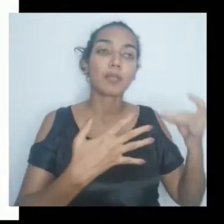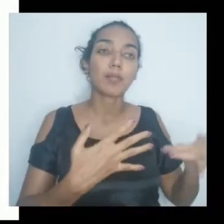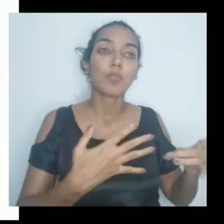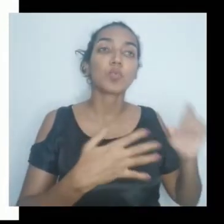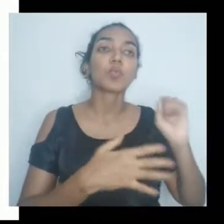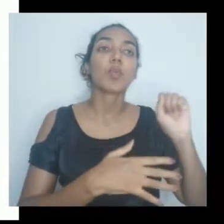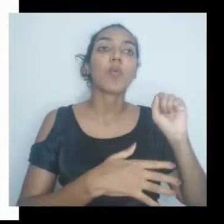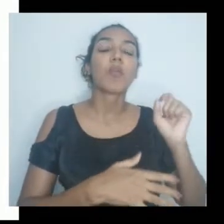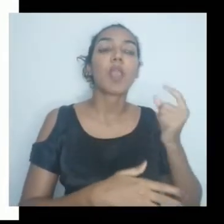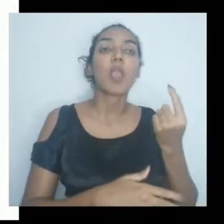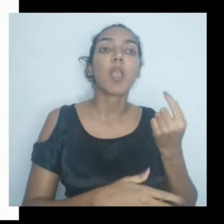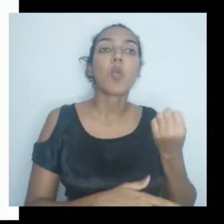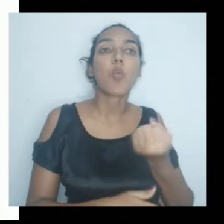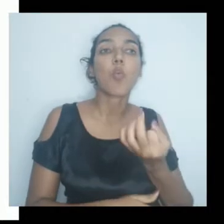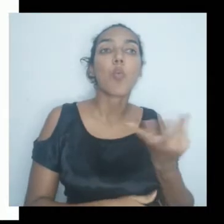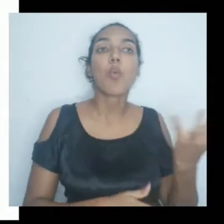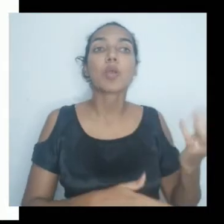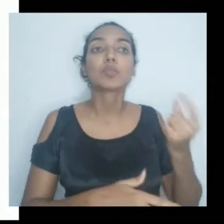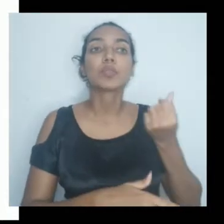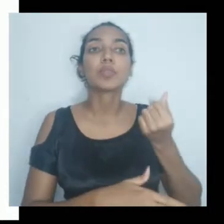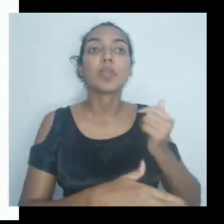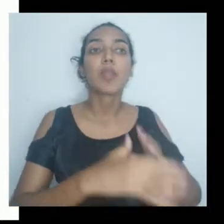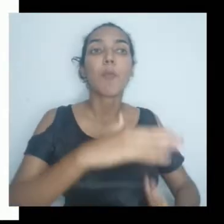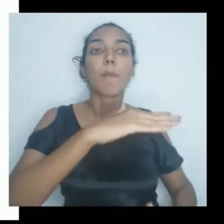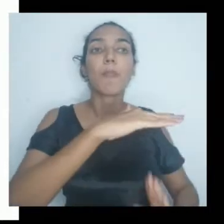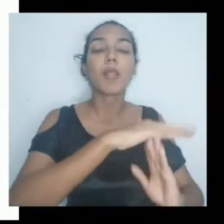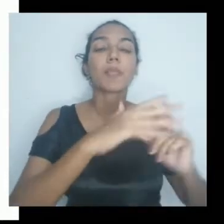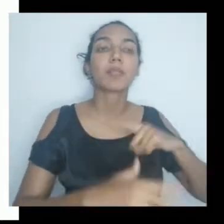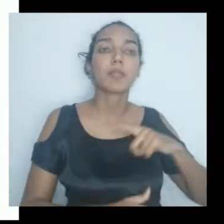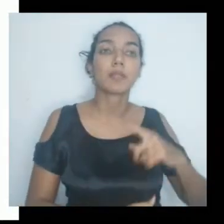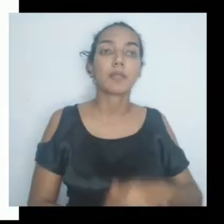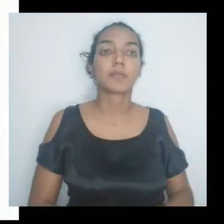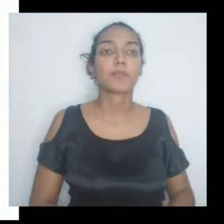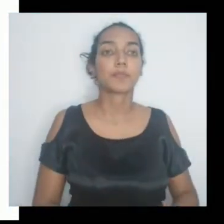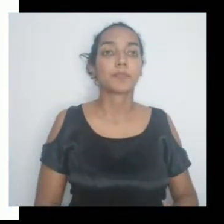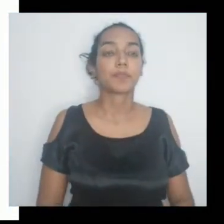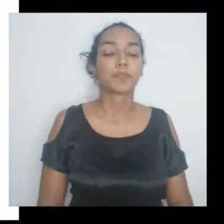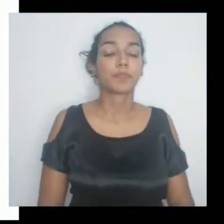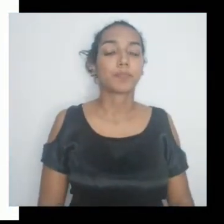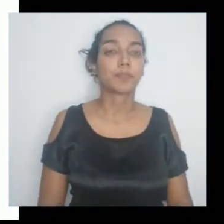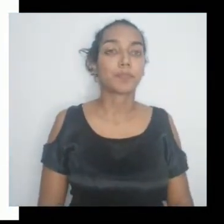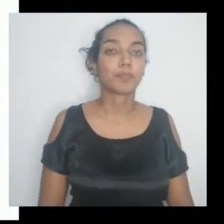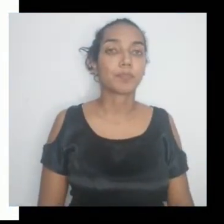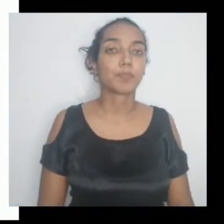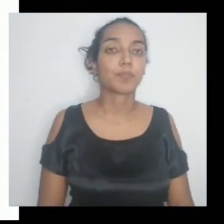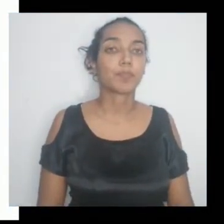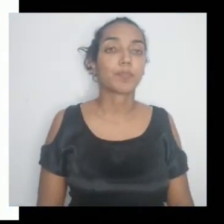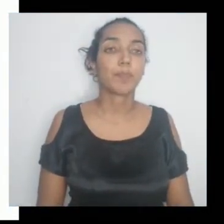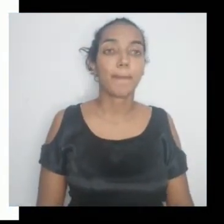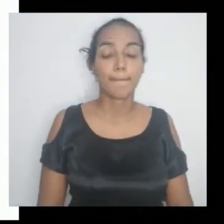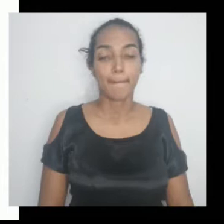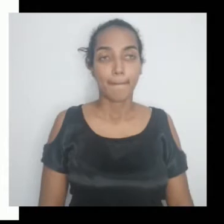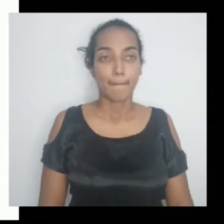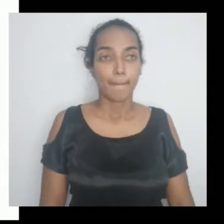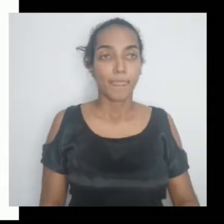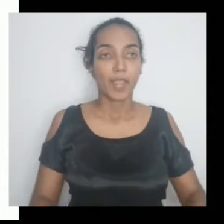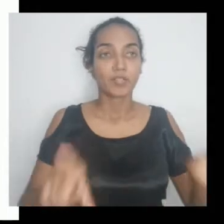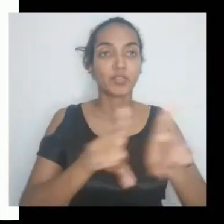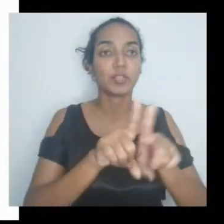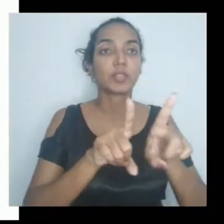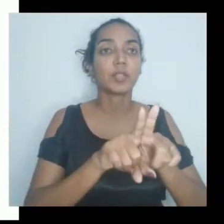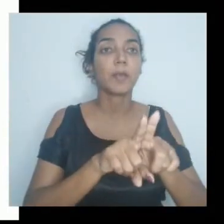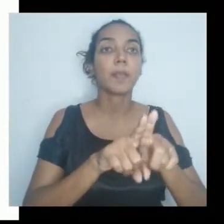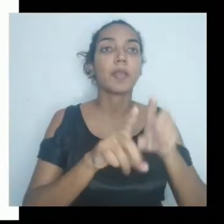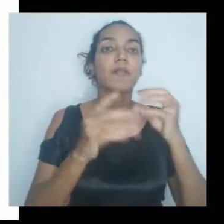vai sobrescrever, vai reimplementar o comportamento do método debitar. A gente também vai implementar um repositório